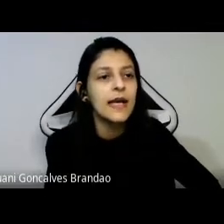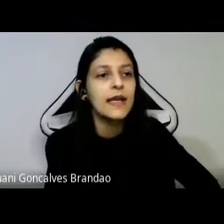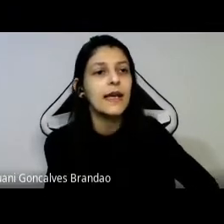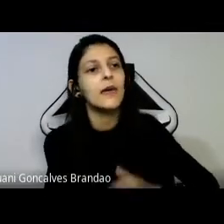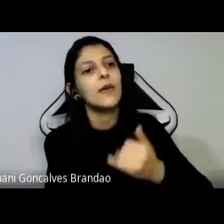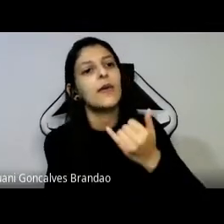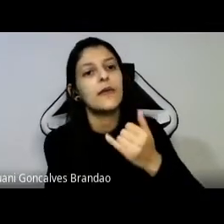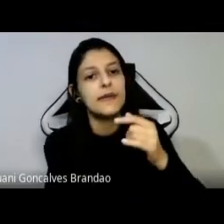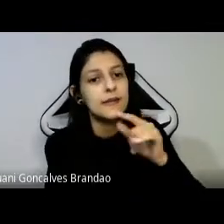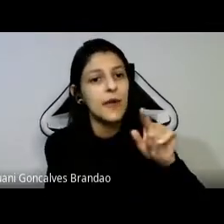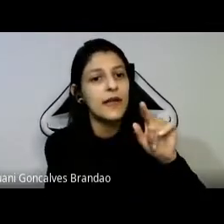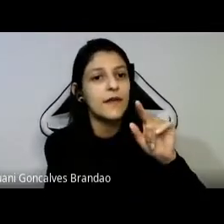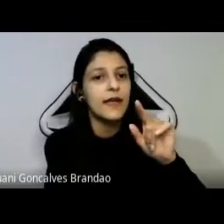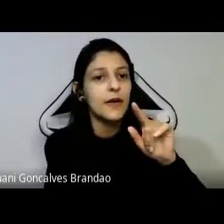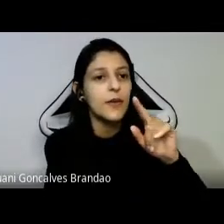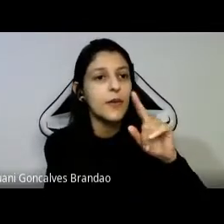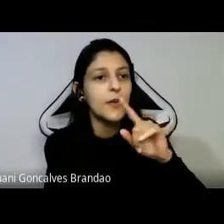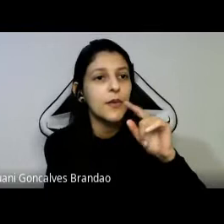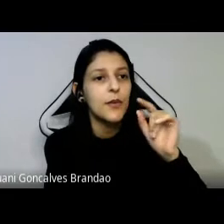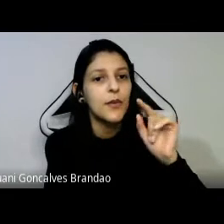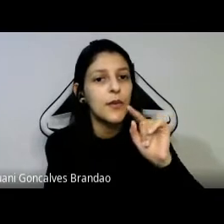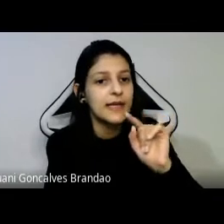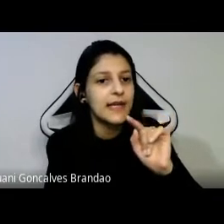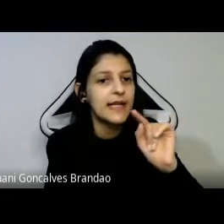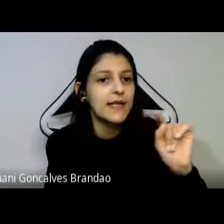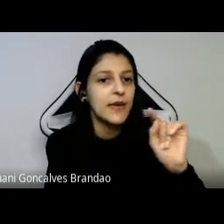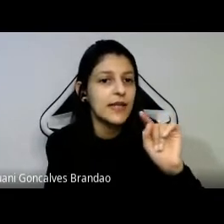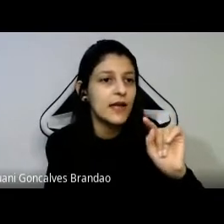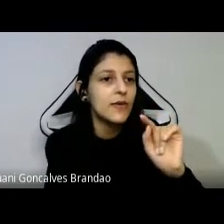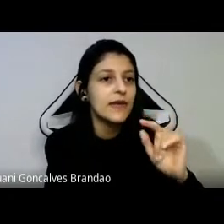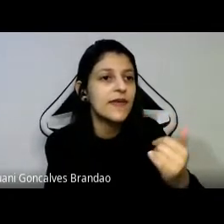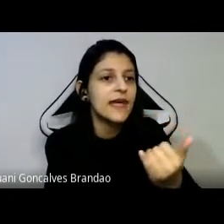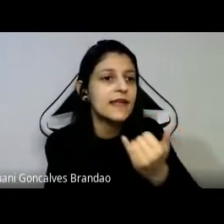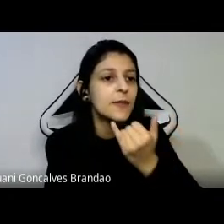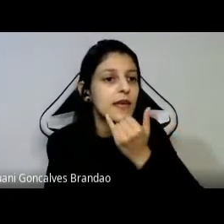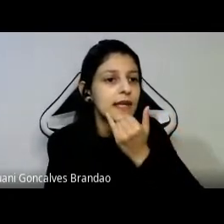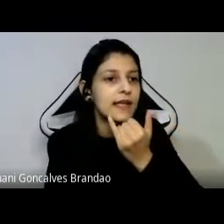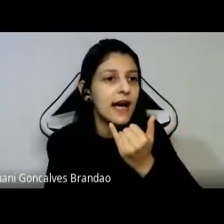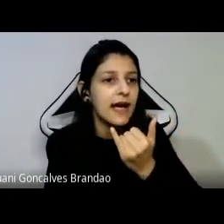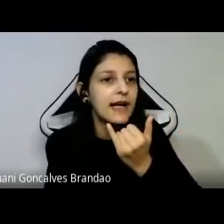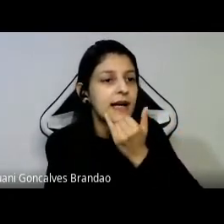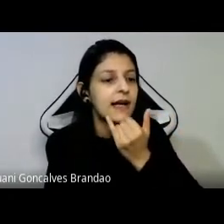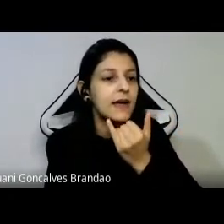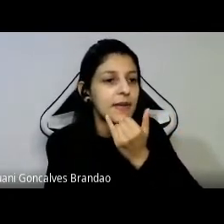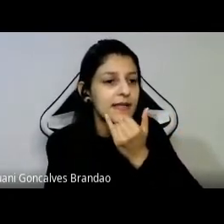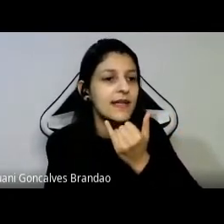E aí, vocês podem ver que o asterisco está duas vezes, porque ele